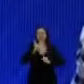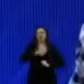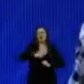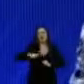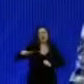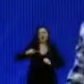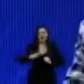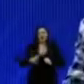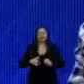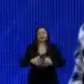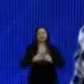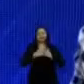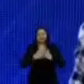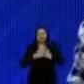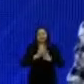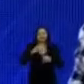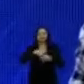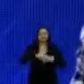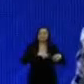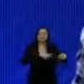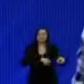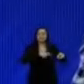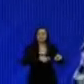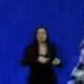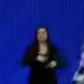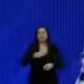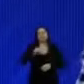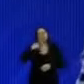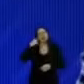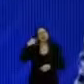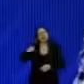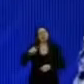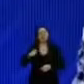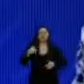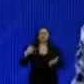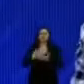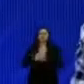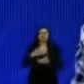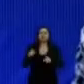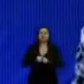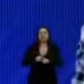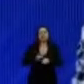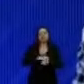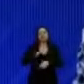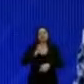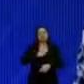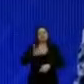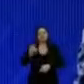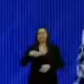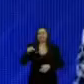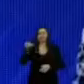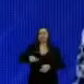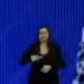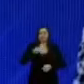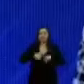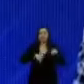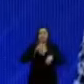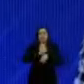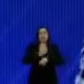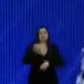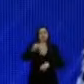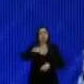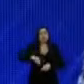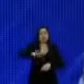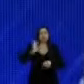conflitos no campo então assim para mim ele falhou e ele falou muito feio e ele de fato não merece que o povo do Estado